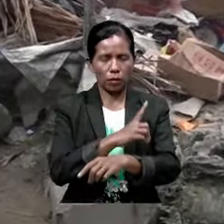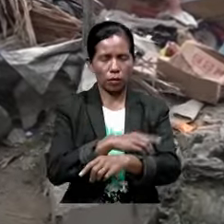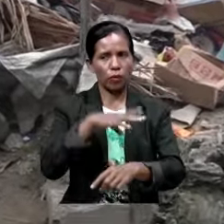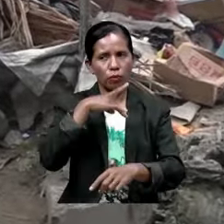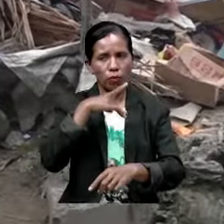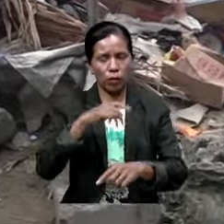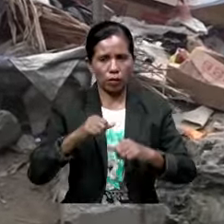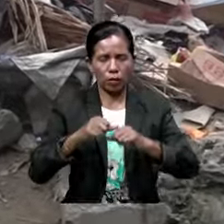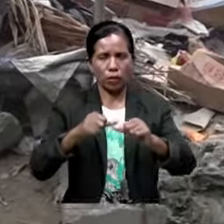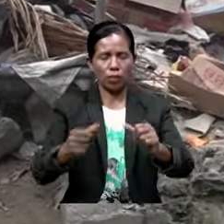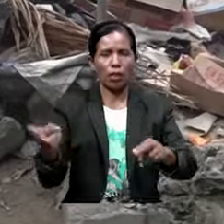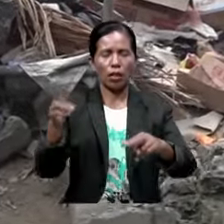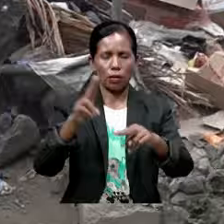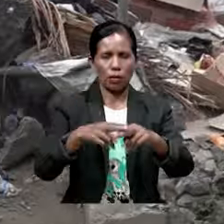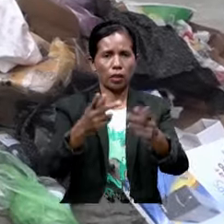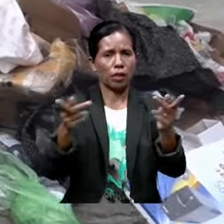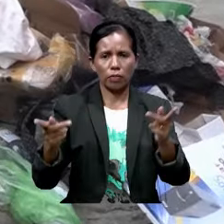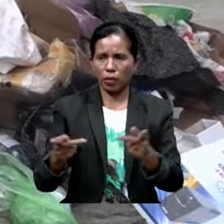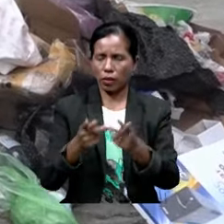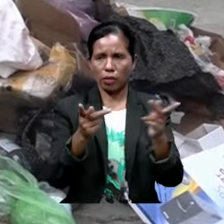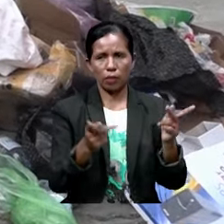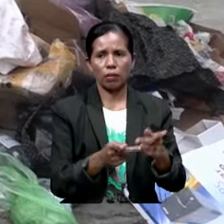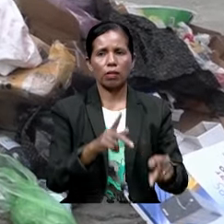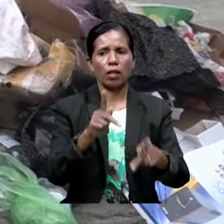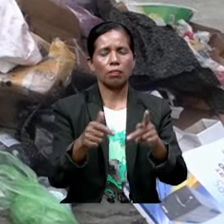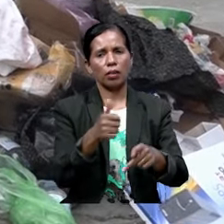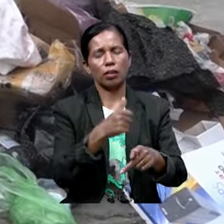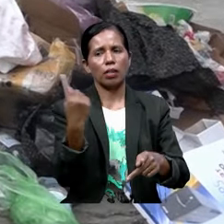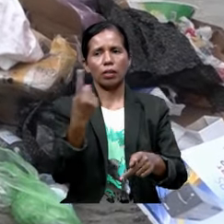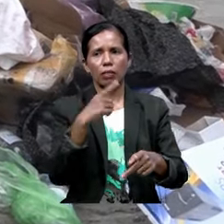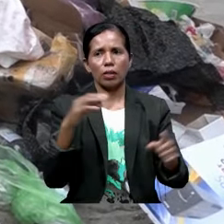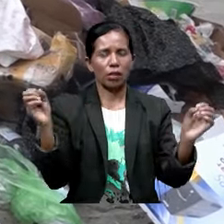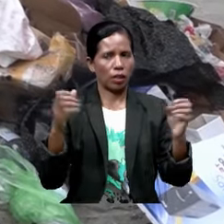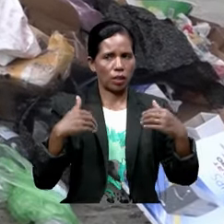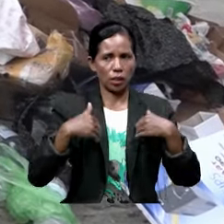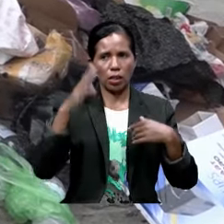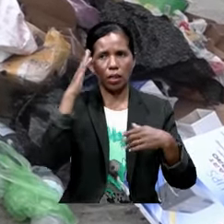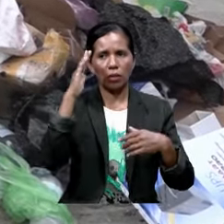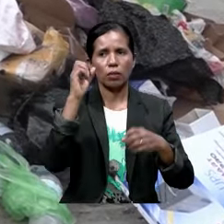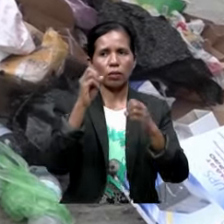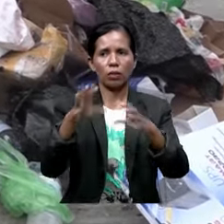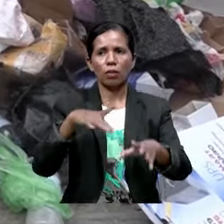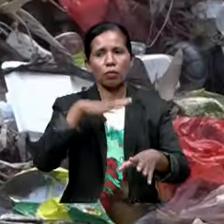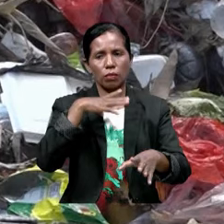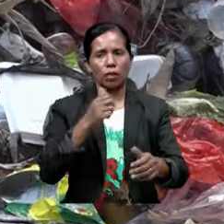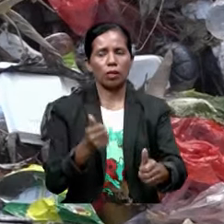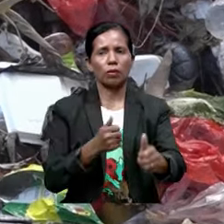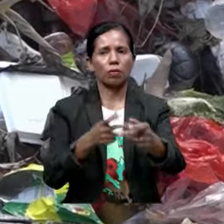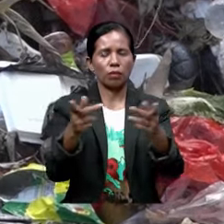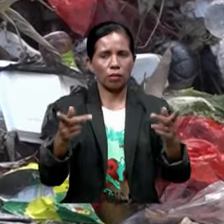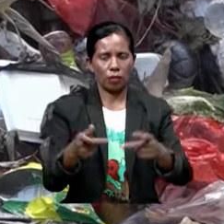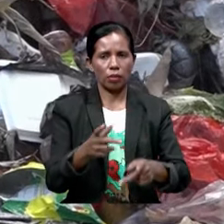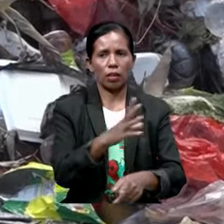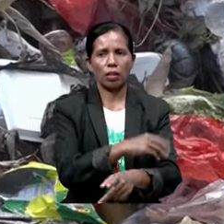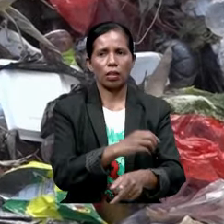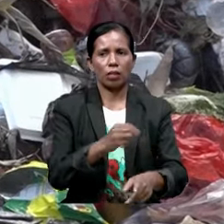lixo continua aumenta e a fatin-fatin. No cidadão balo na fatin la e a consciência, hodi soe foer la tuir fatin, situação